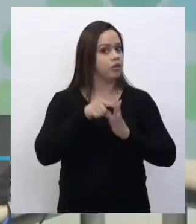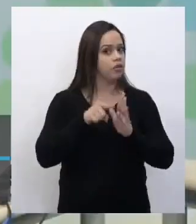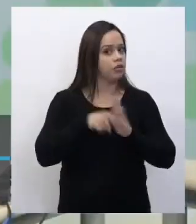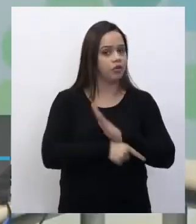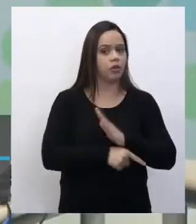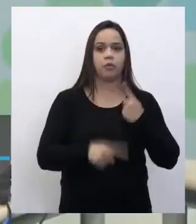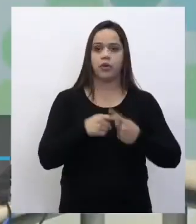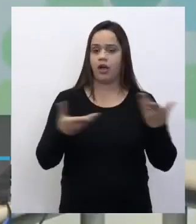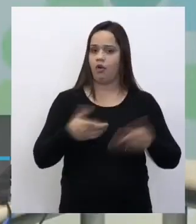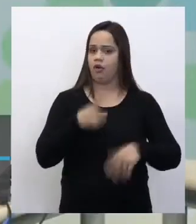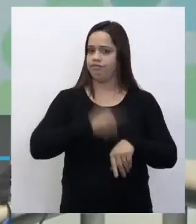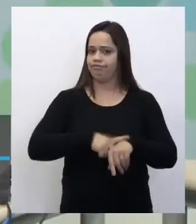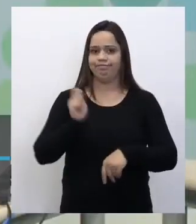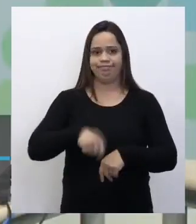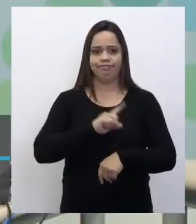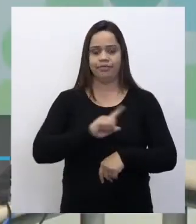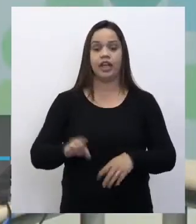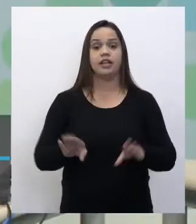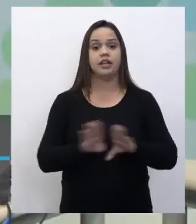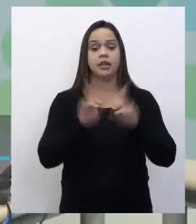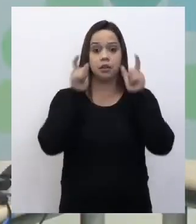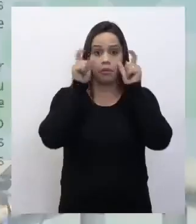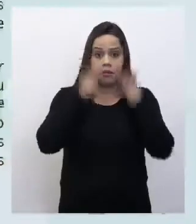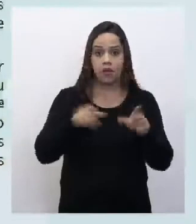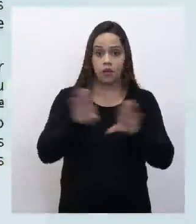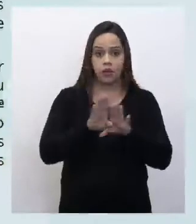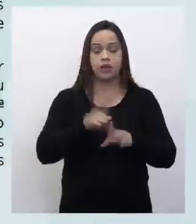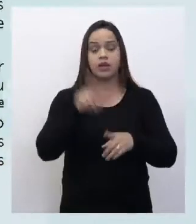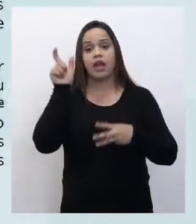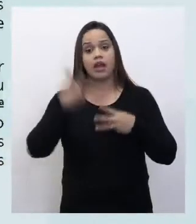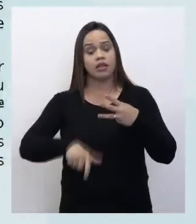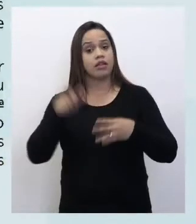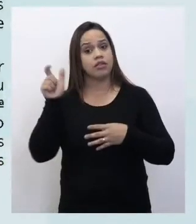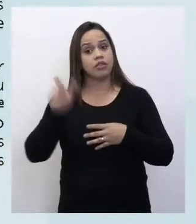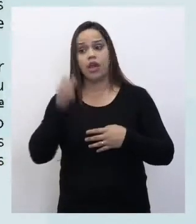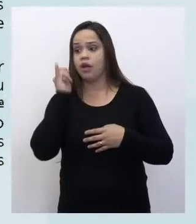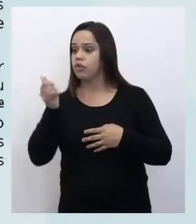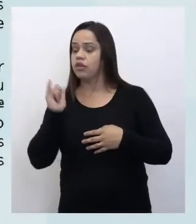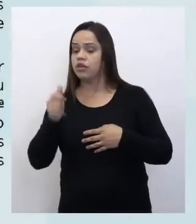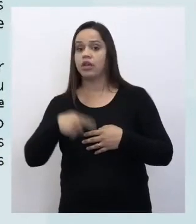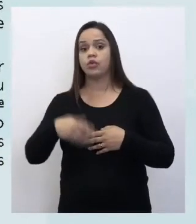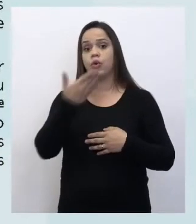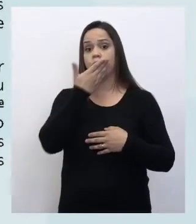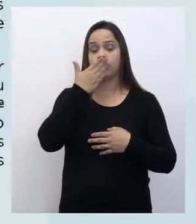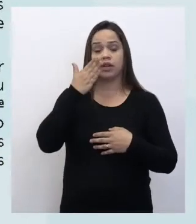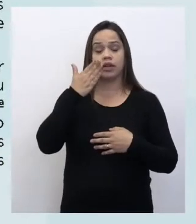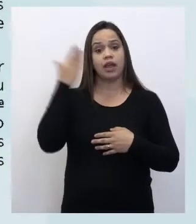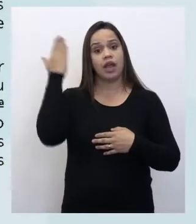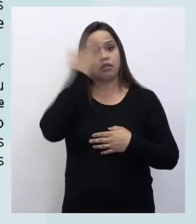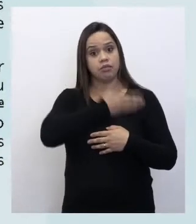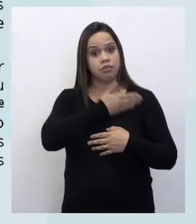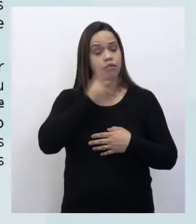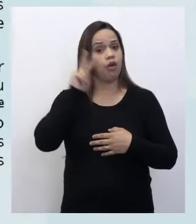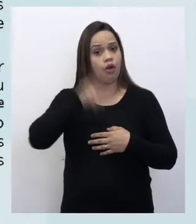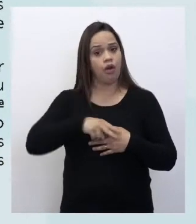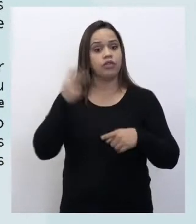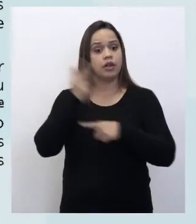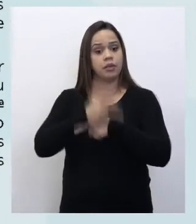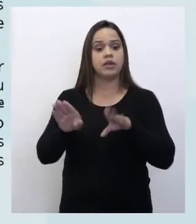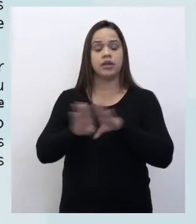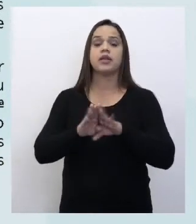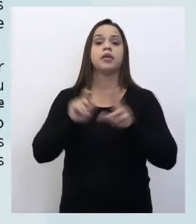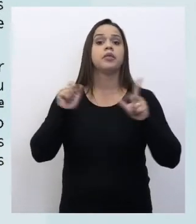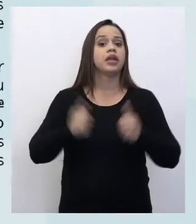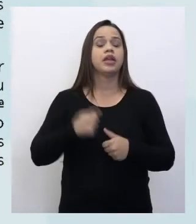tempo. E o observador, também chamado de narrador câmera ou narrador testemunha, limita-se a contar a história sem entrar